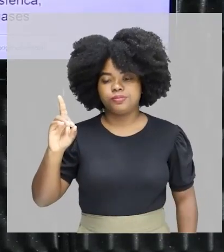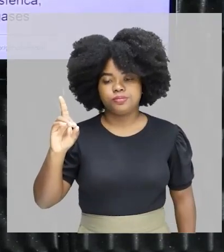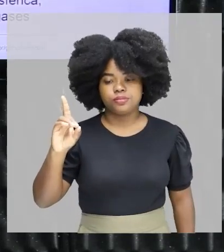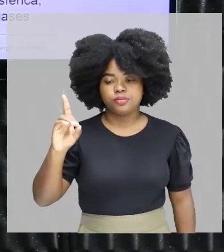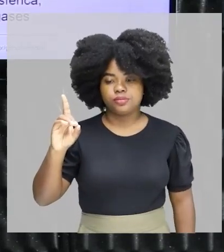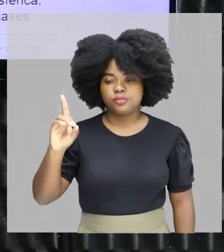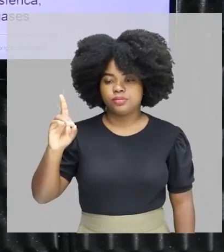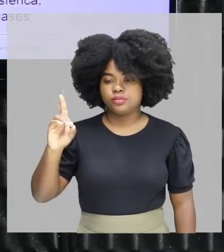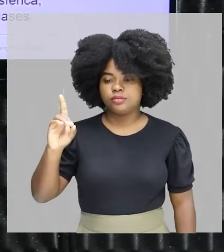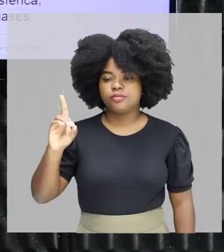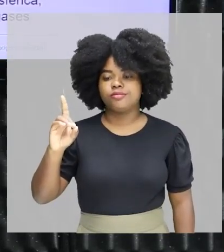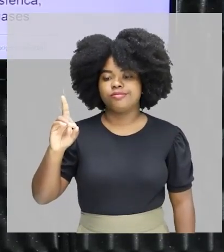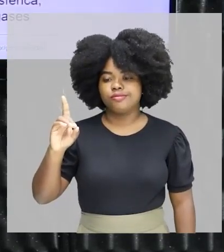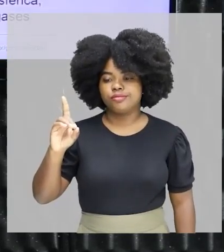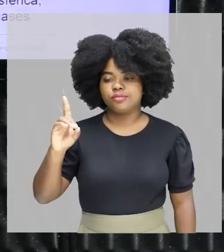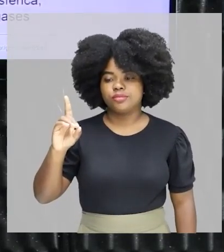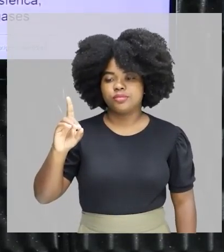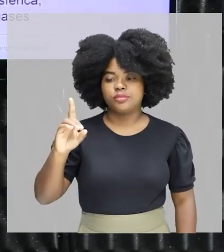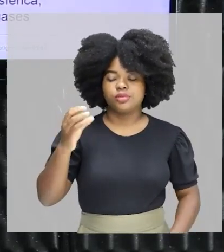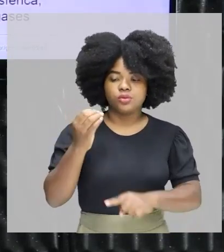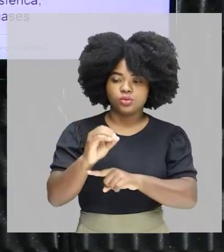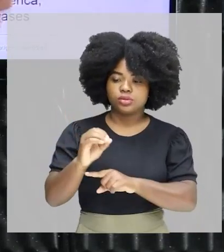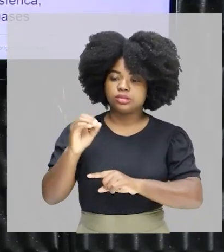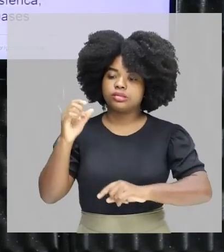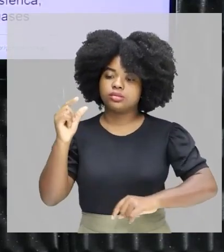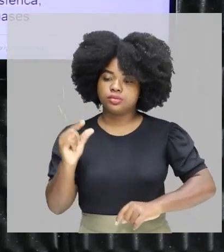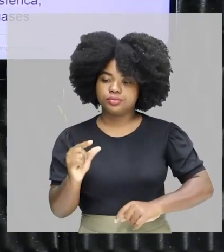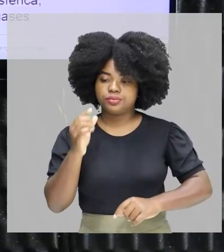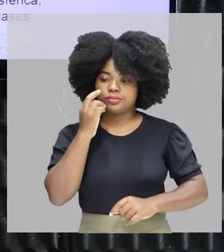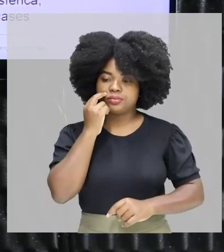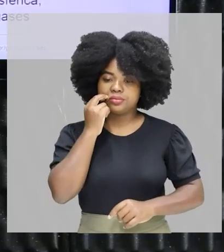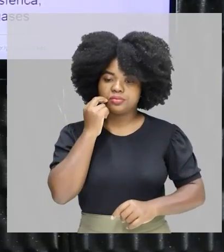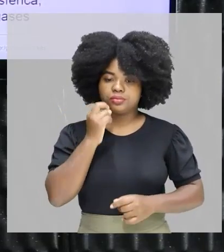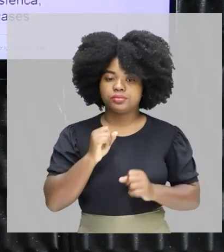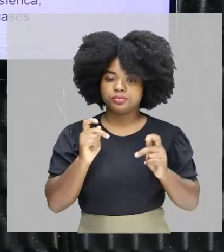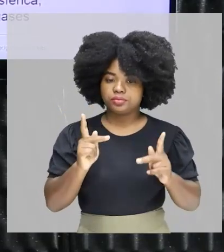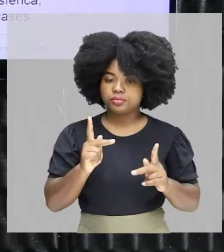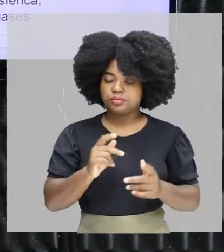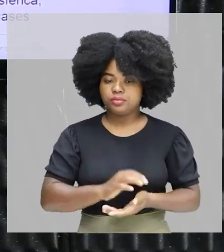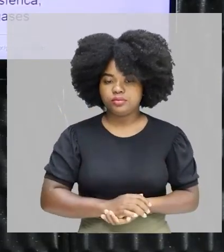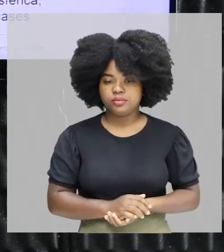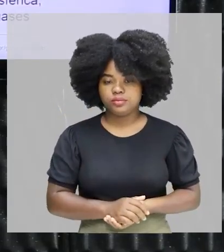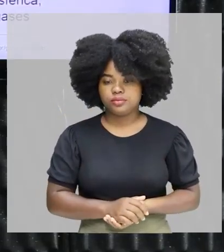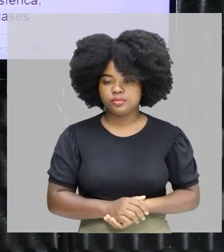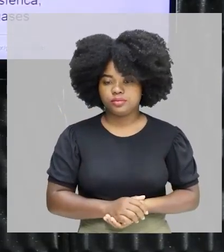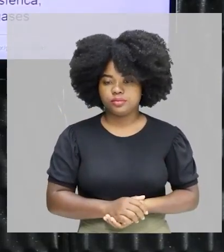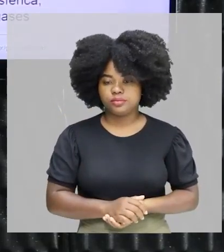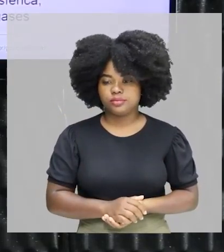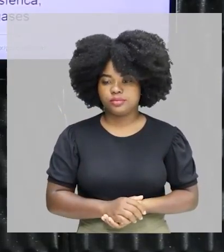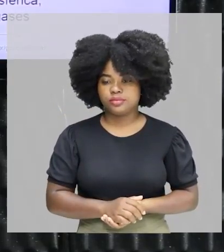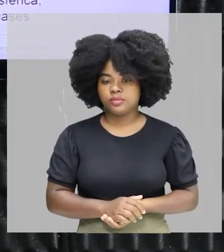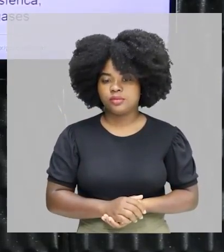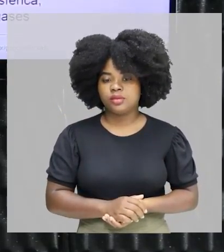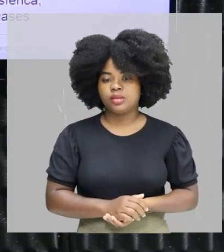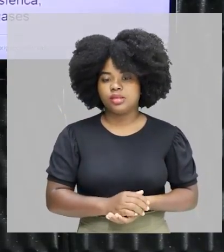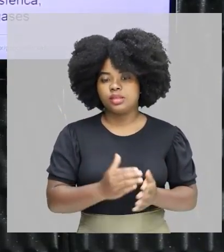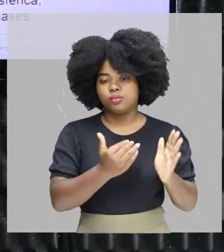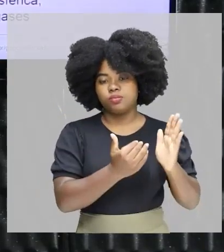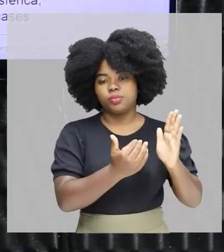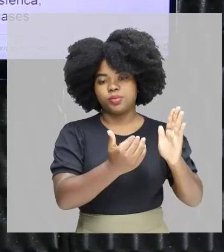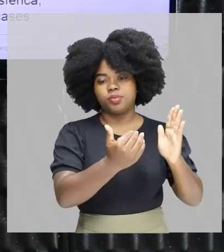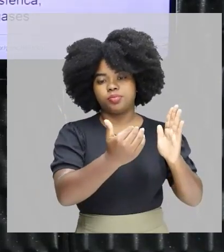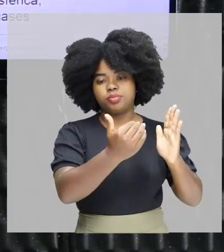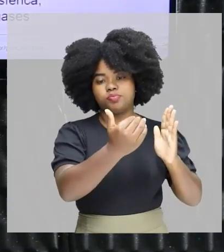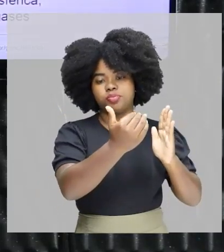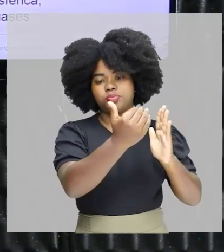D. Queda da pressão parcial de oxigênio, certo? Em altitudes maiores, nós vamos